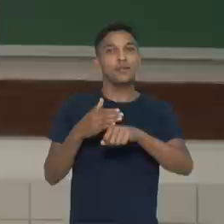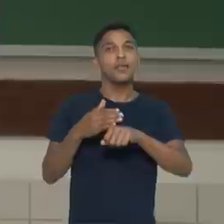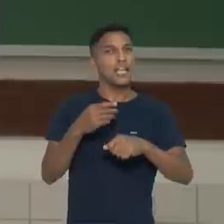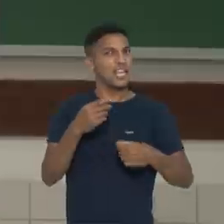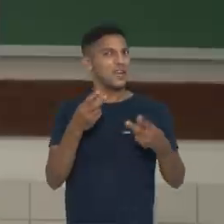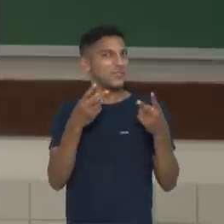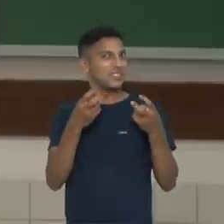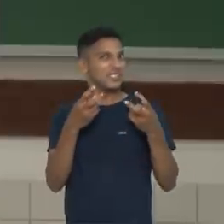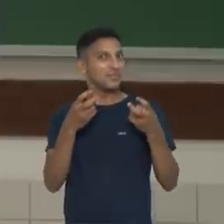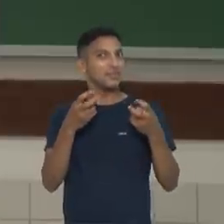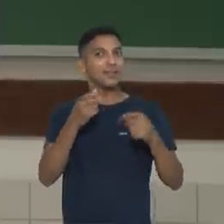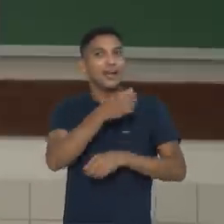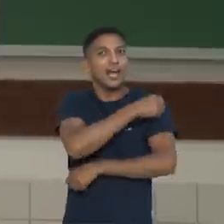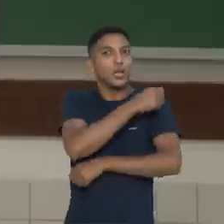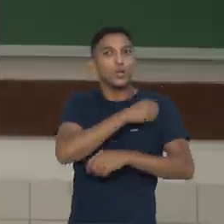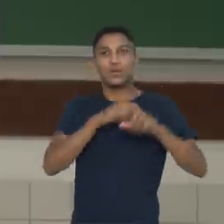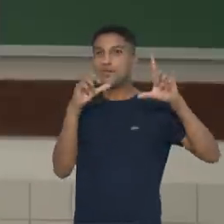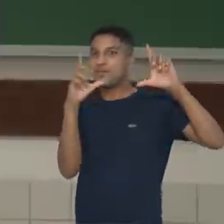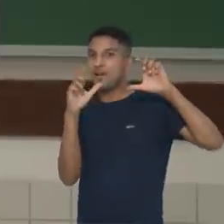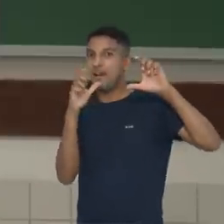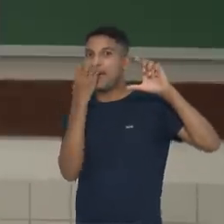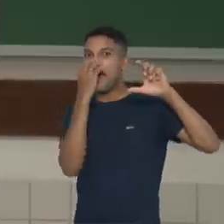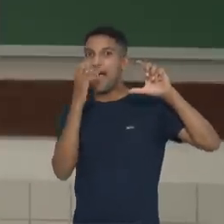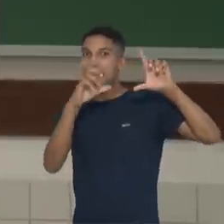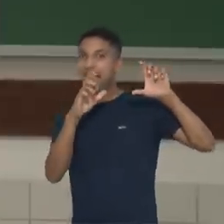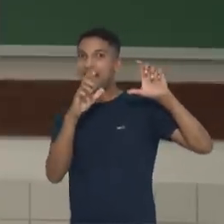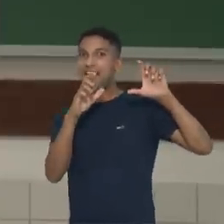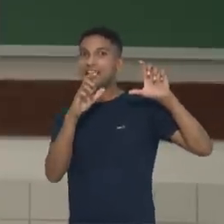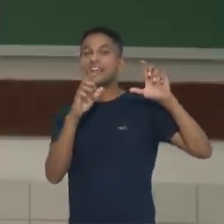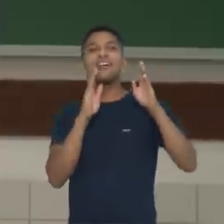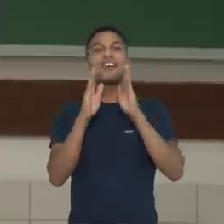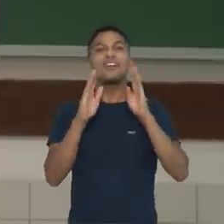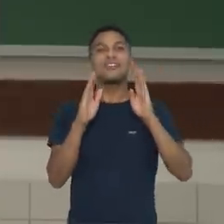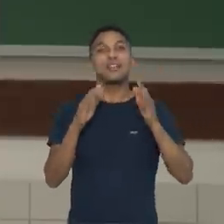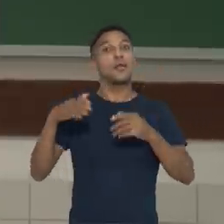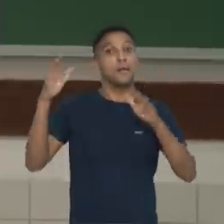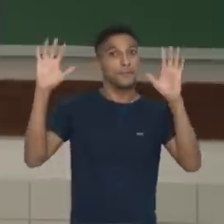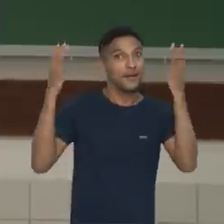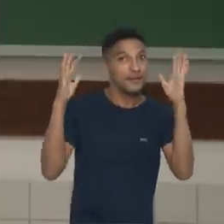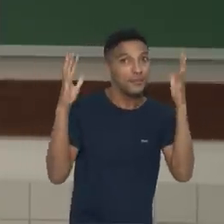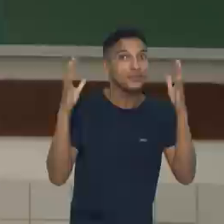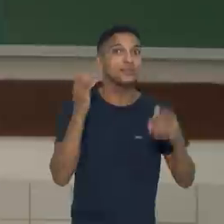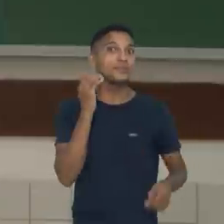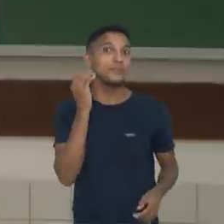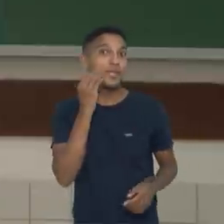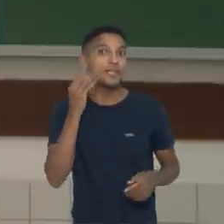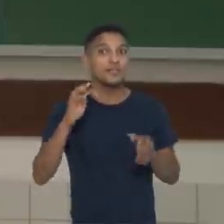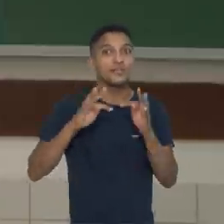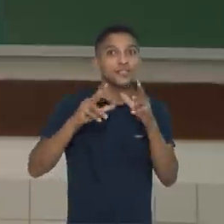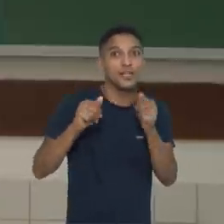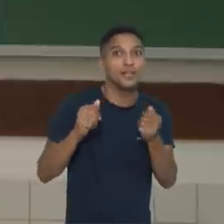nas redes sociais. Parabéns! Beijo a todos e até a nossa próxima aula!